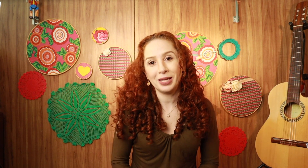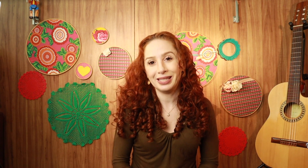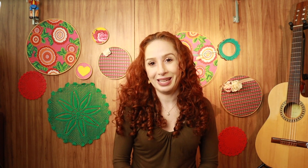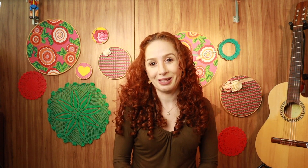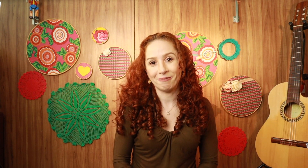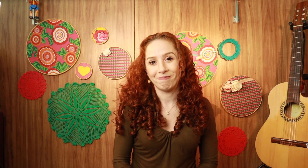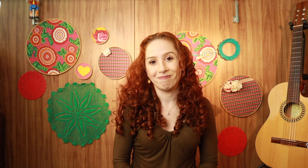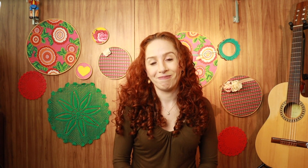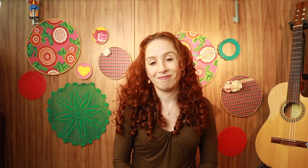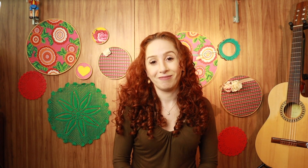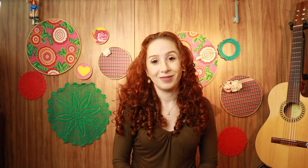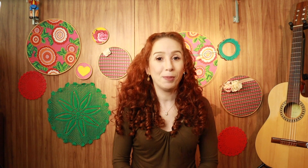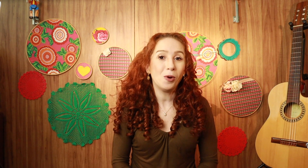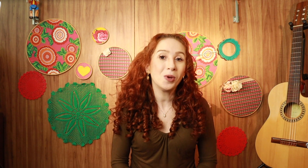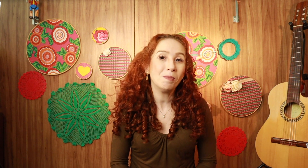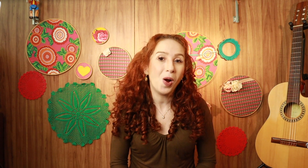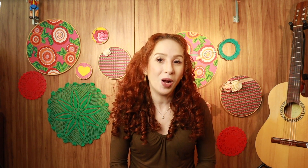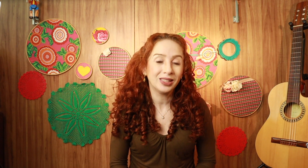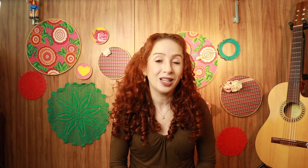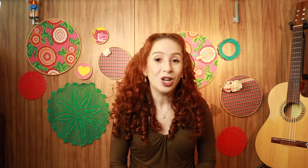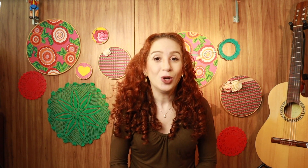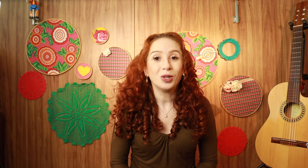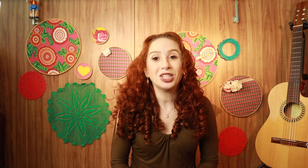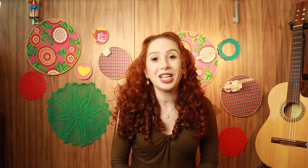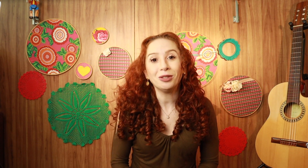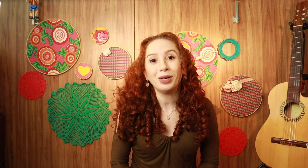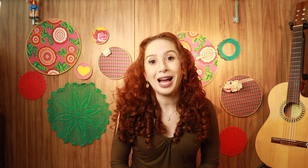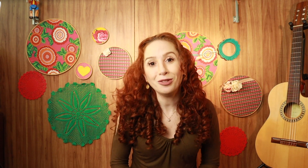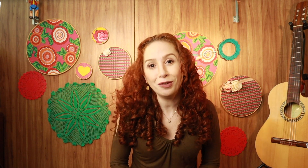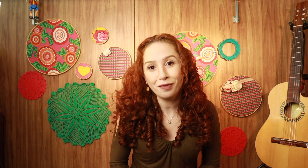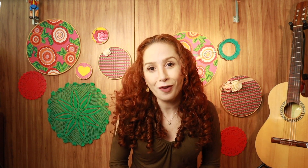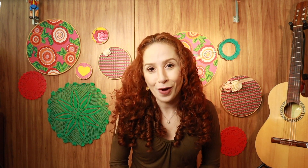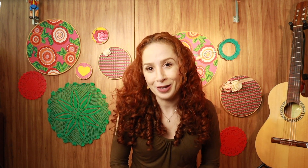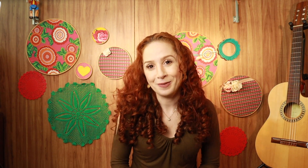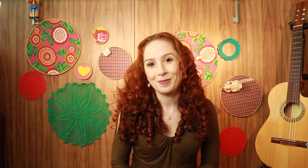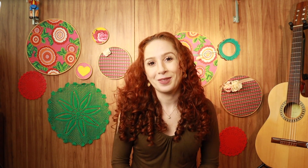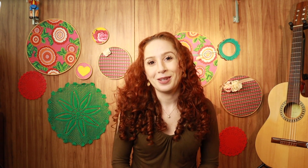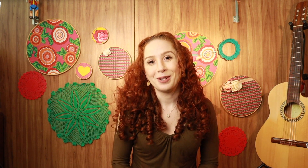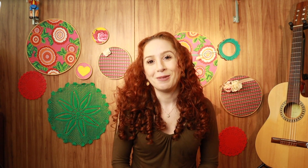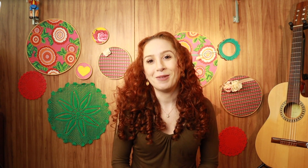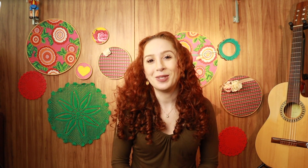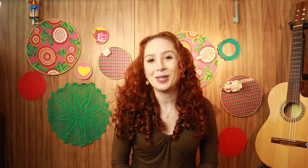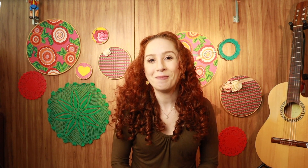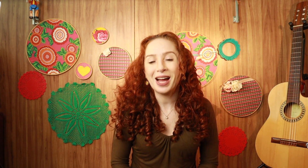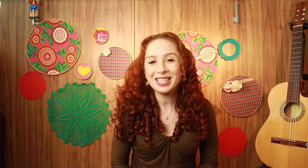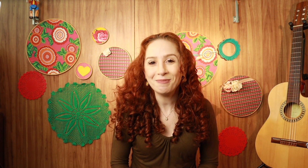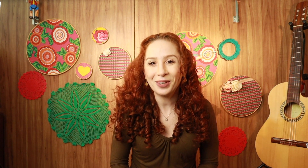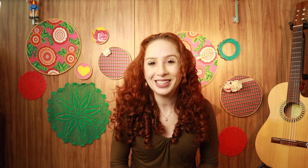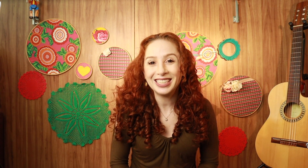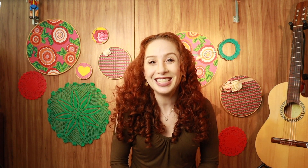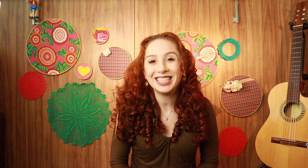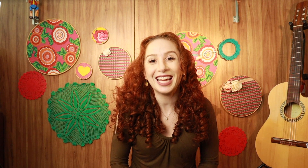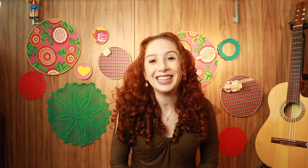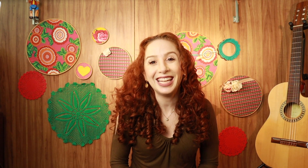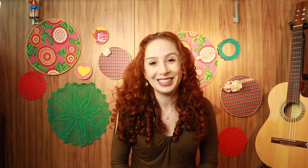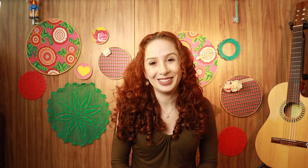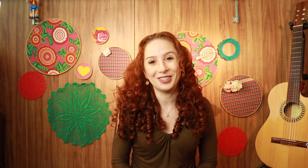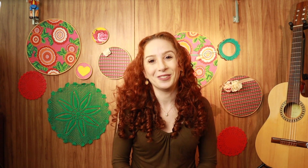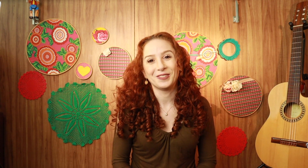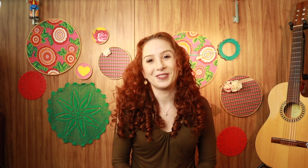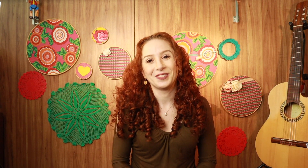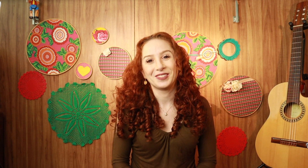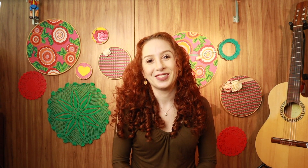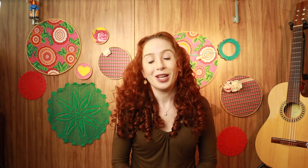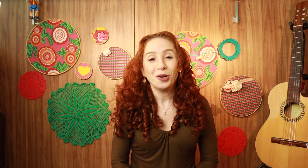para aprender. Que pouco importa o que está do lado de fora, mas o que o mais importante está